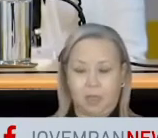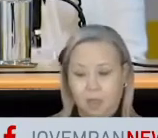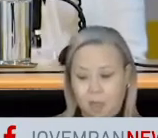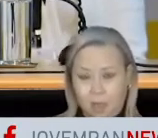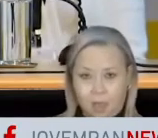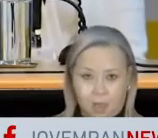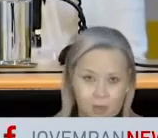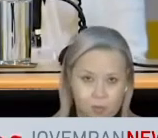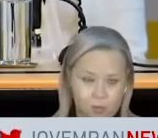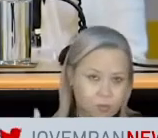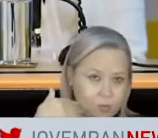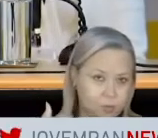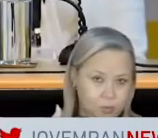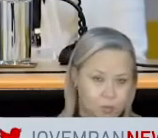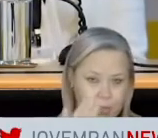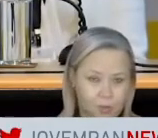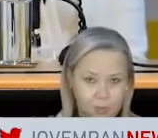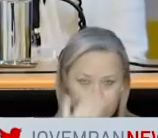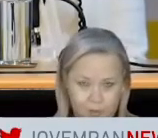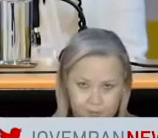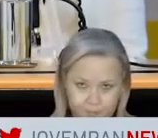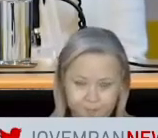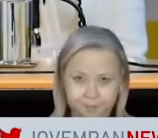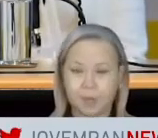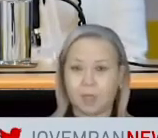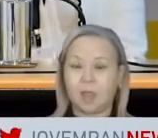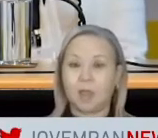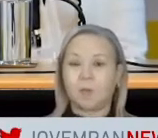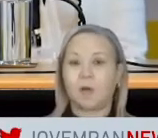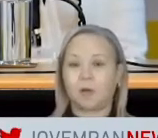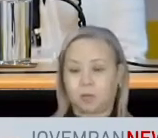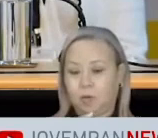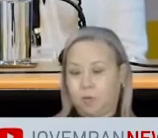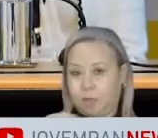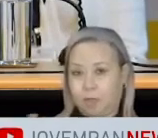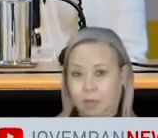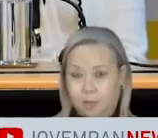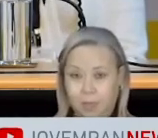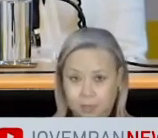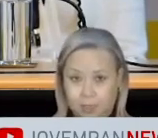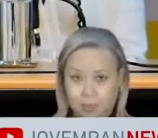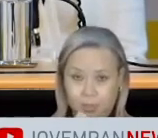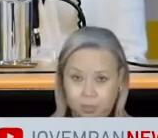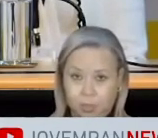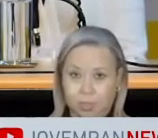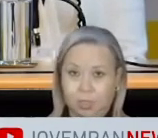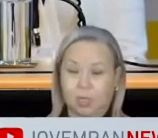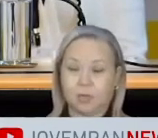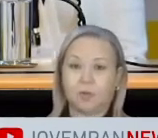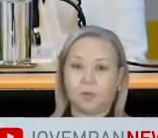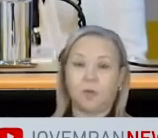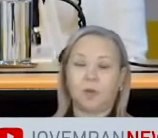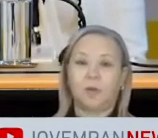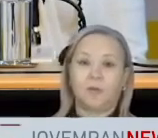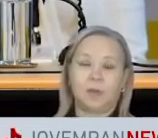modernos para fazer isso e que ele pode alavancar e que ele pode aumentar a sua capacidade de crédito, principalmente, como eu disse, para o financiamento de médio e